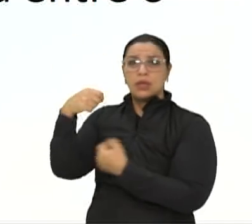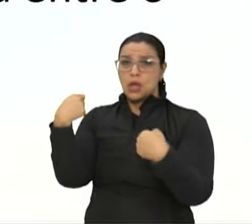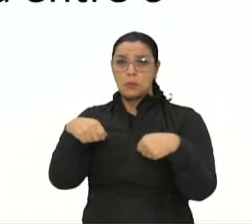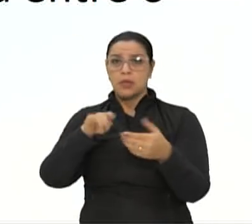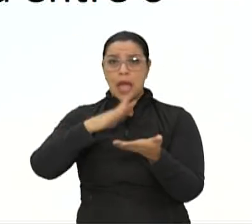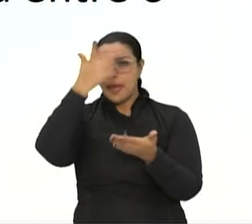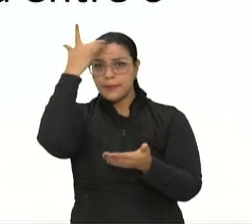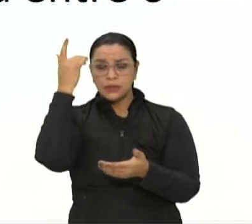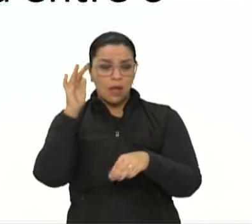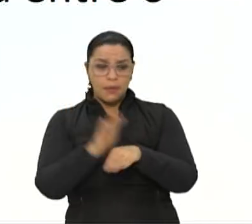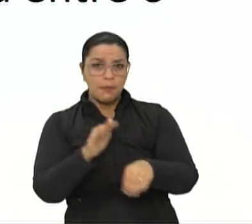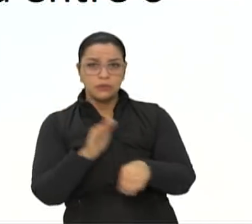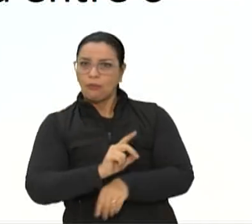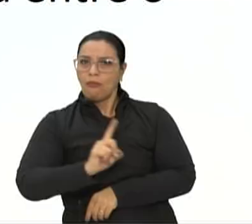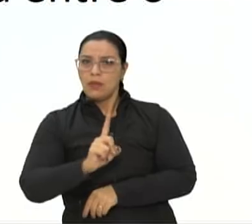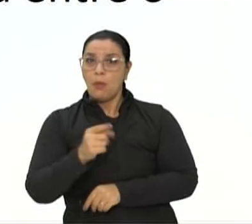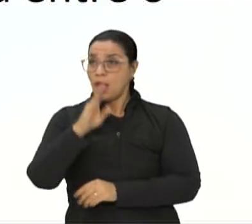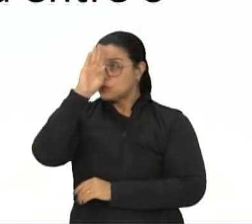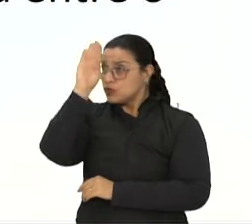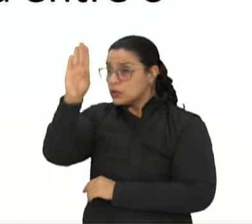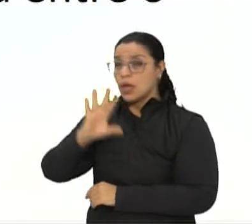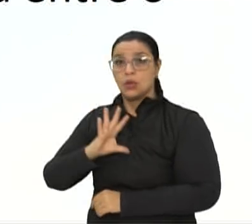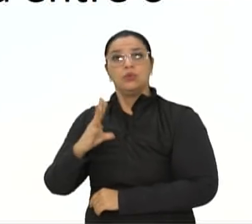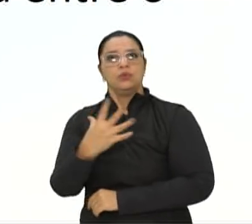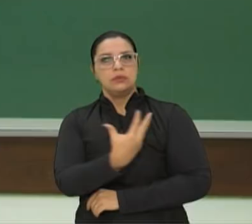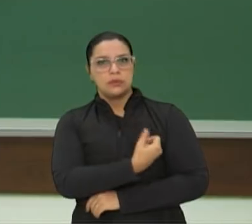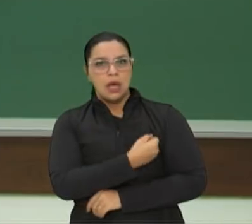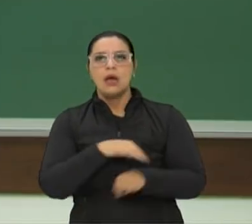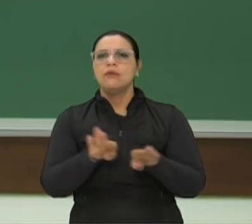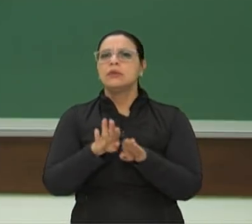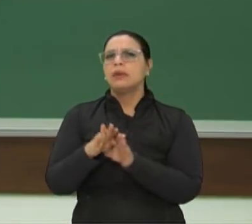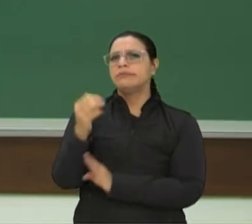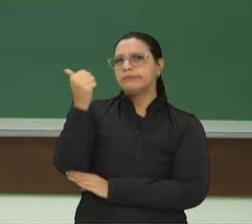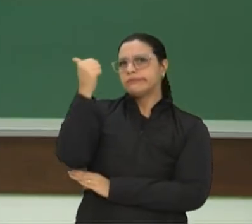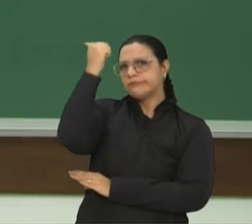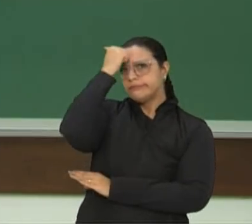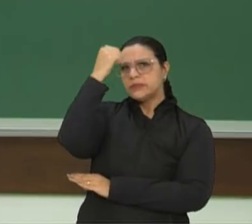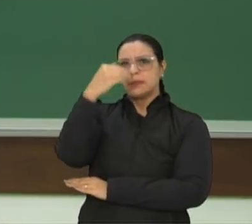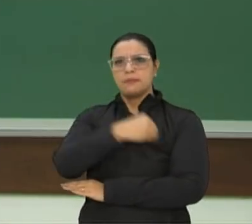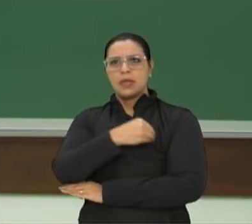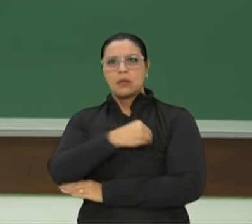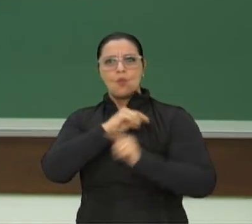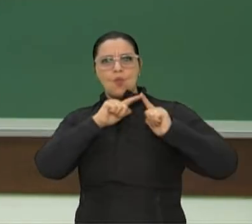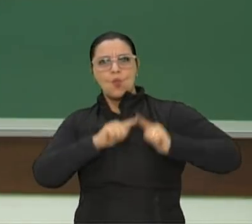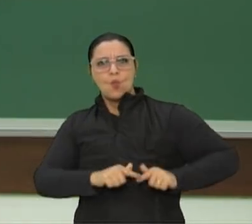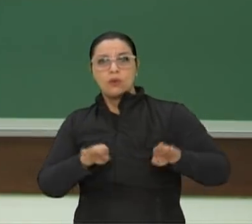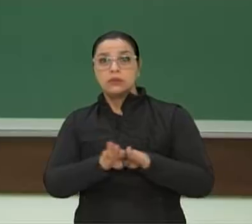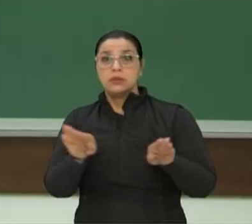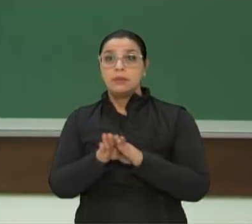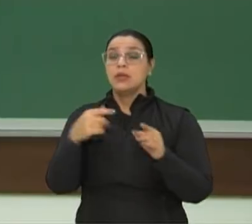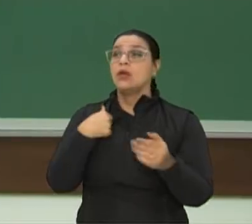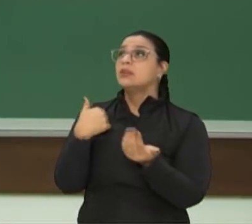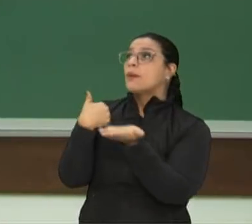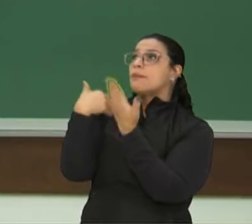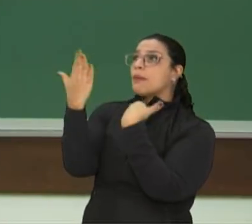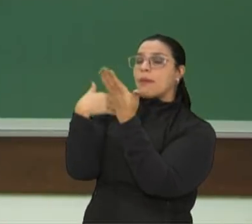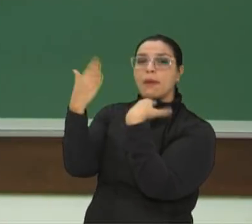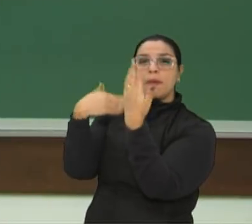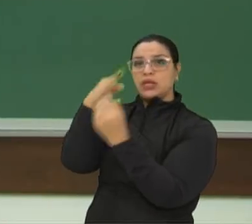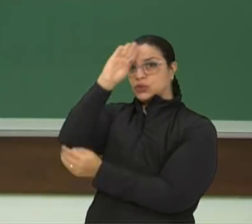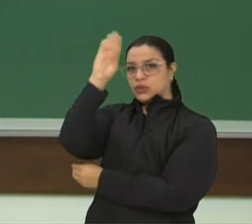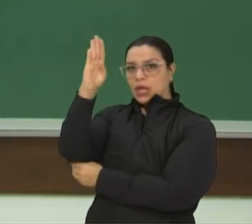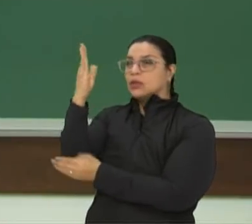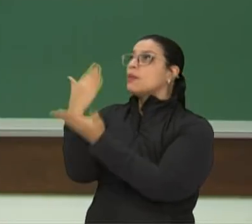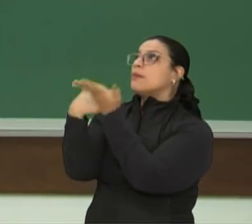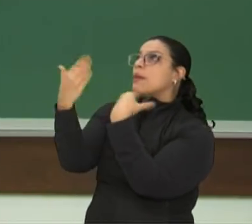de um intermediário, né, para ter a salvação ou para se arrepender do pecado e tudo mais, né? É uma comunicação direta entre o indivíduo e Deus,